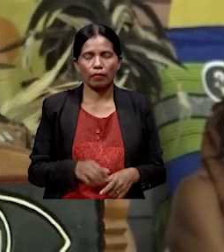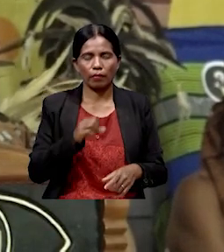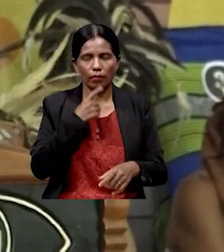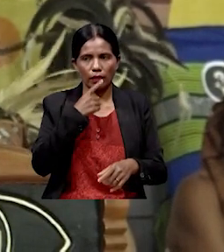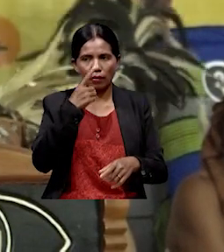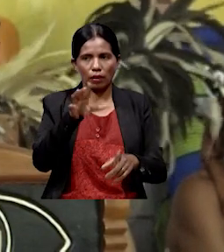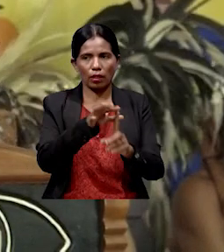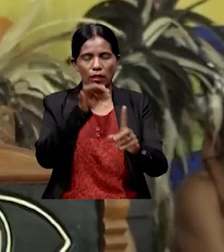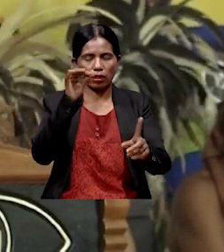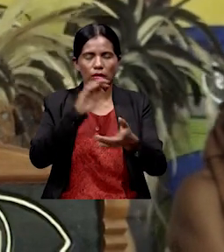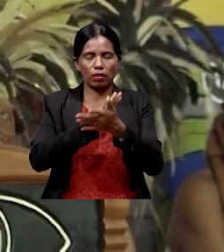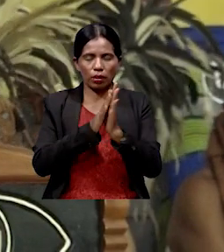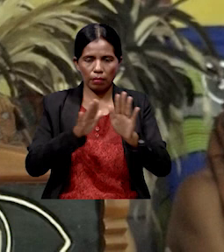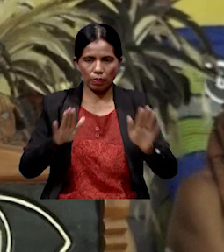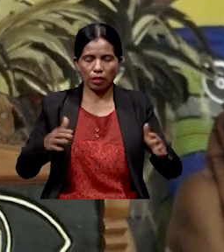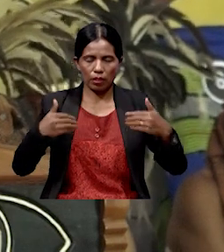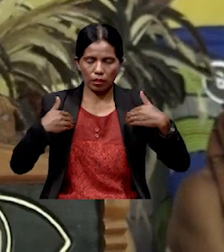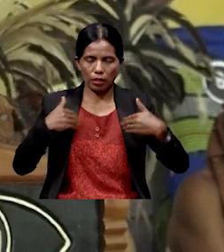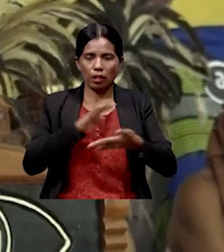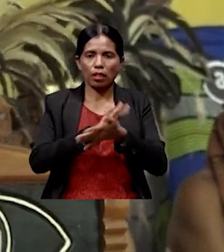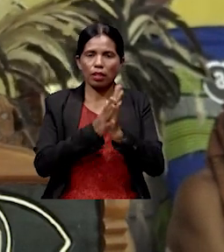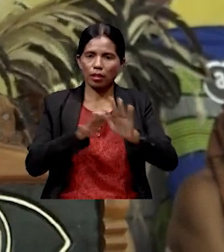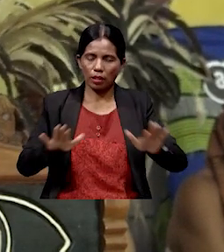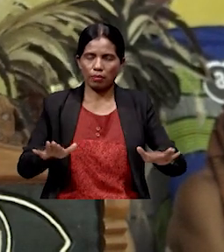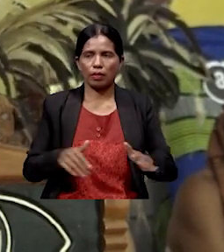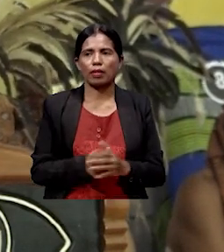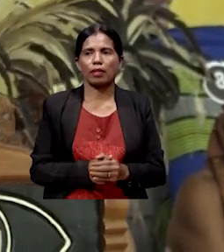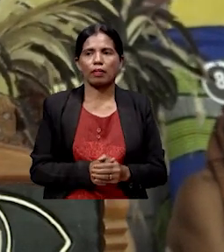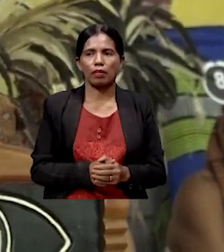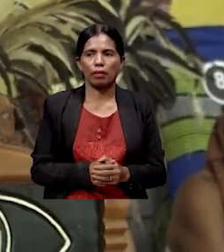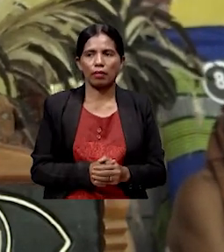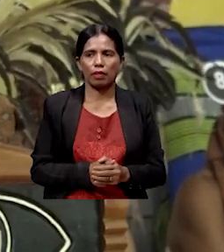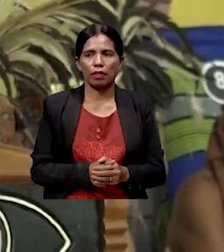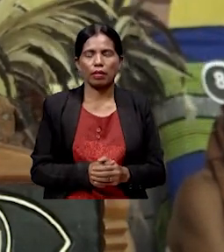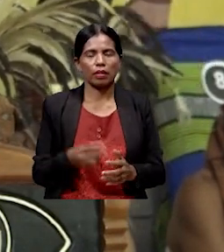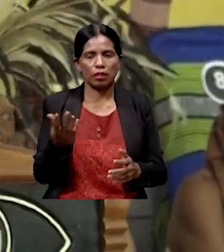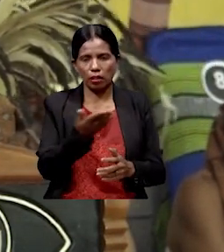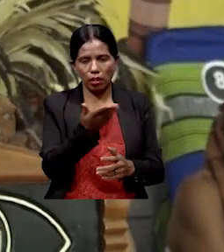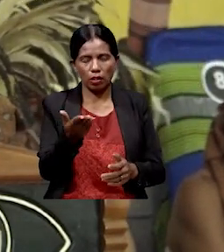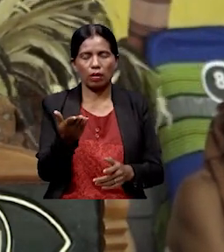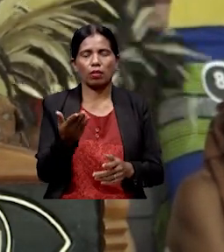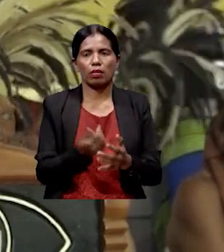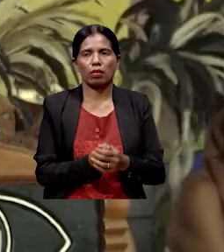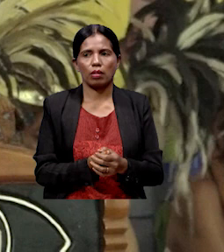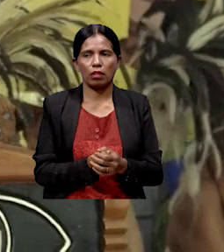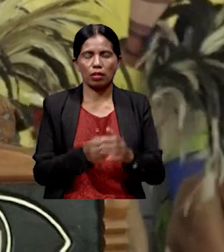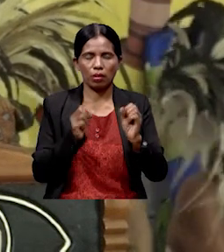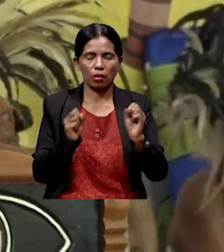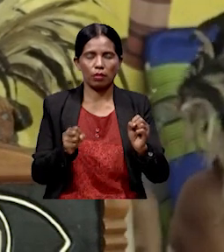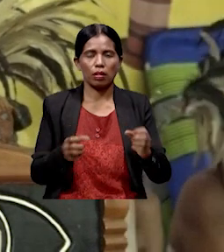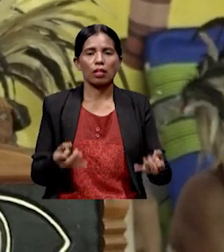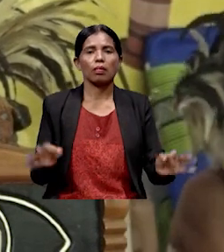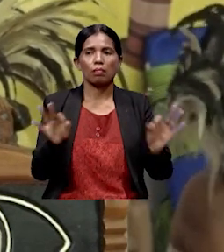presidente, eleição de paz, eleição de candidato. O Cirona, a opção Cirne, proposta importante